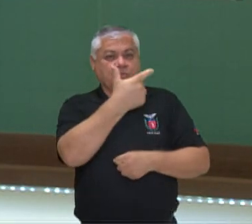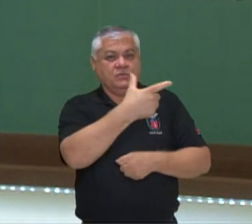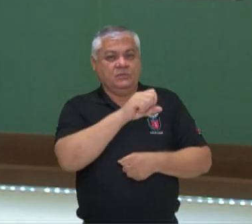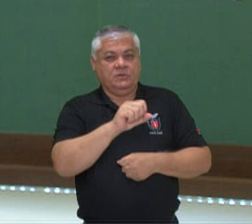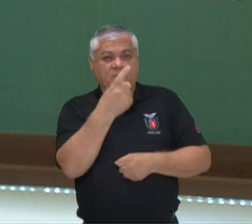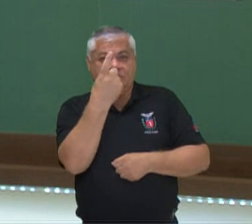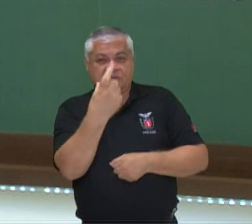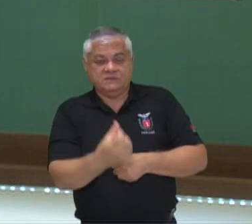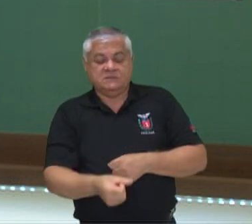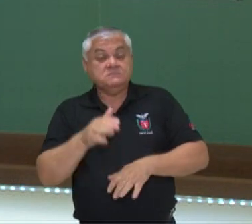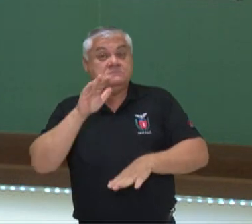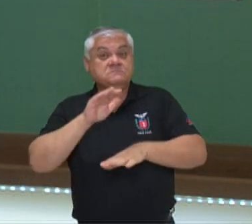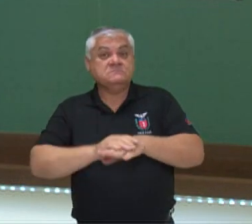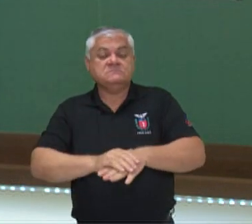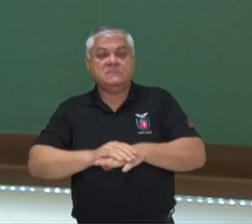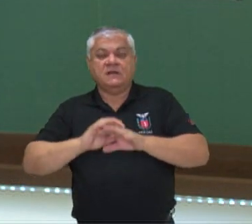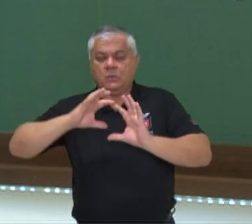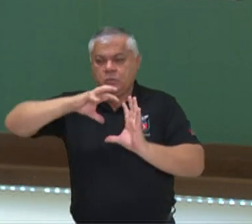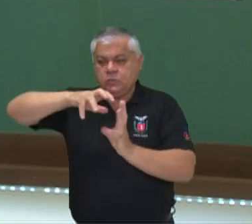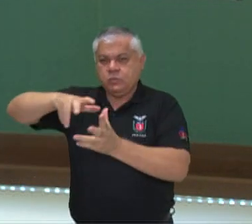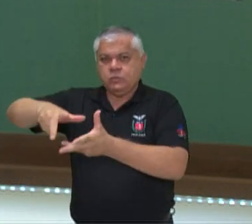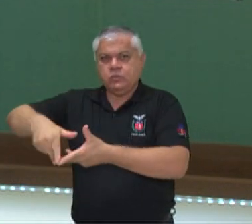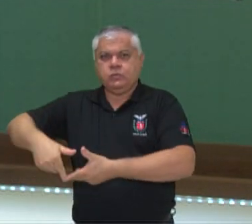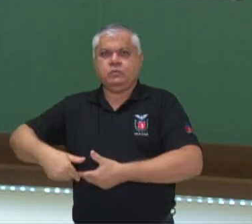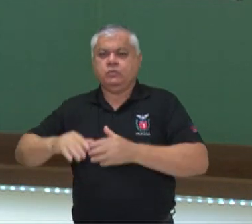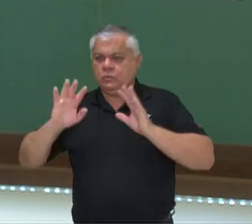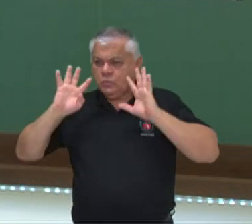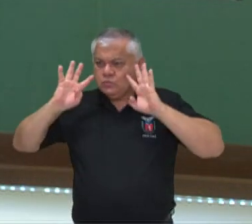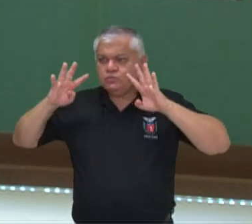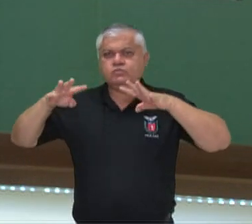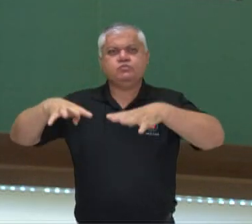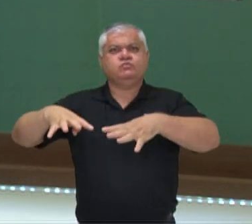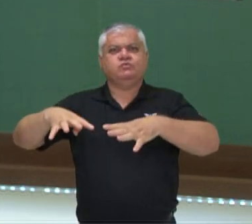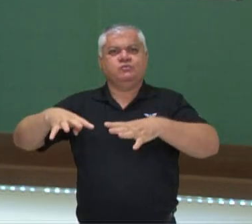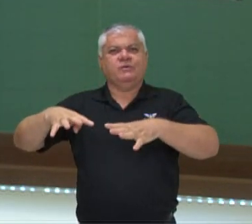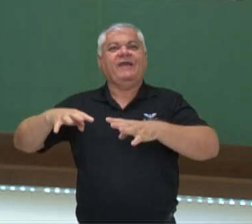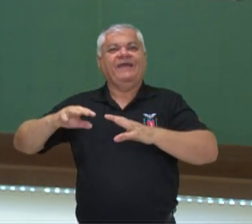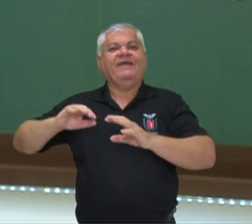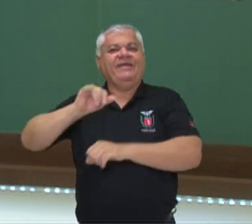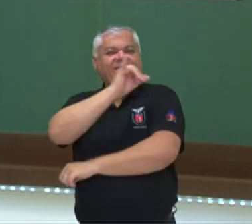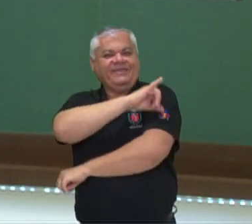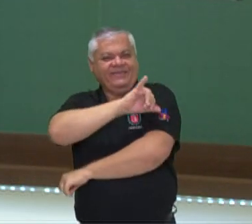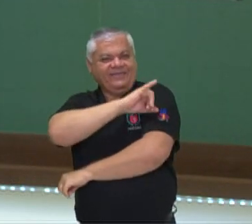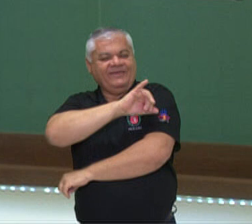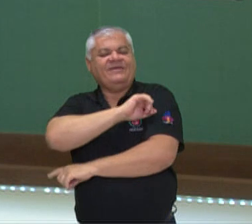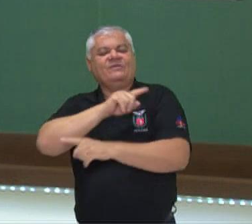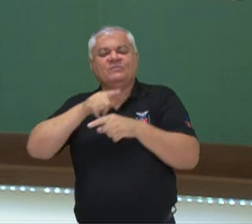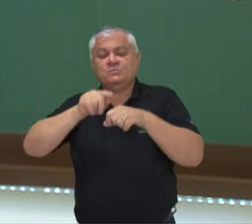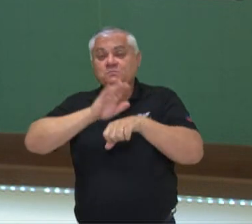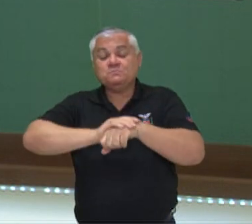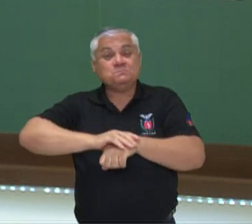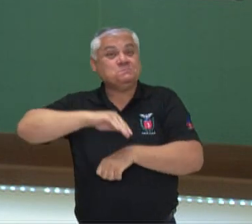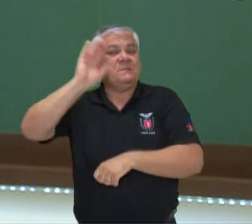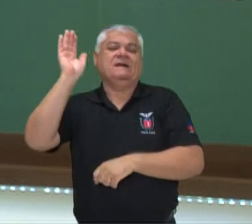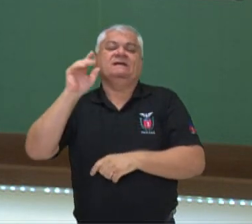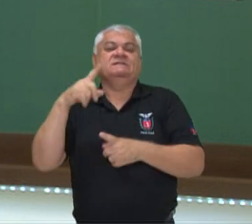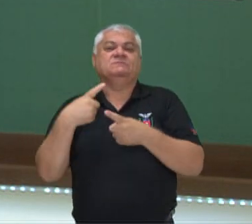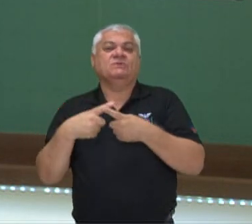consumido do planeta, se considerando na questão de abrangência de visualizações,